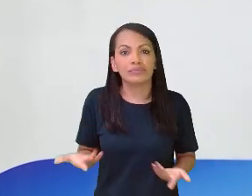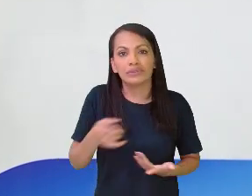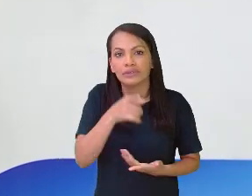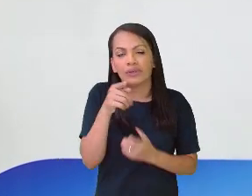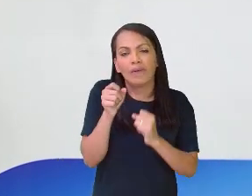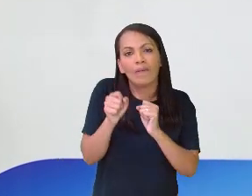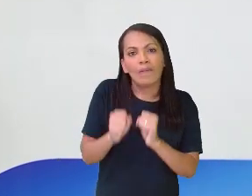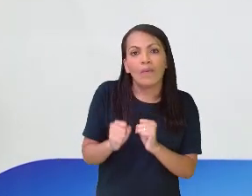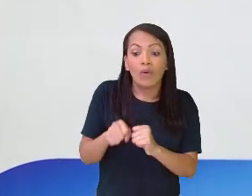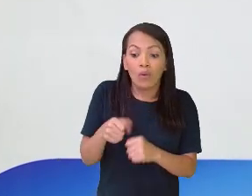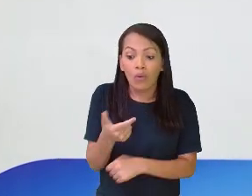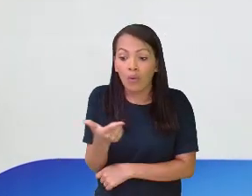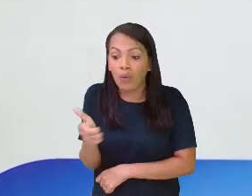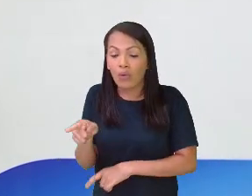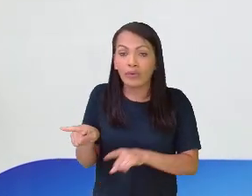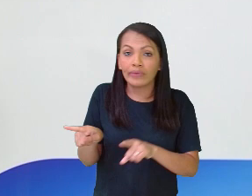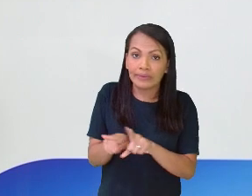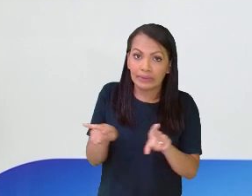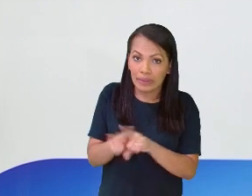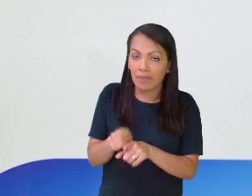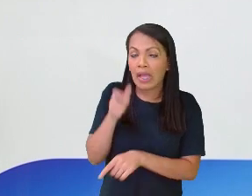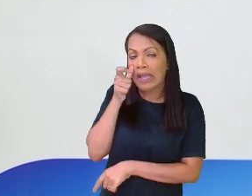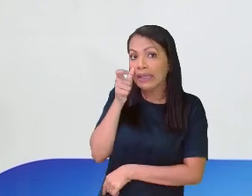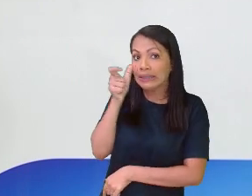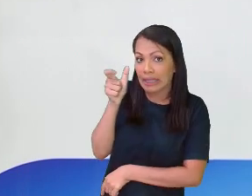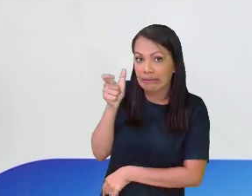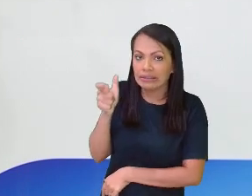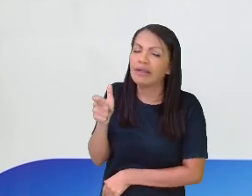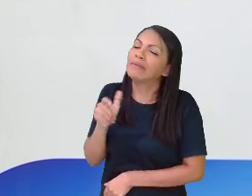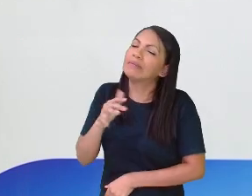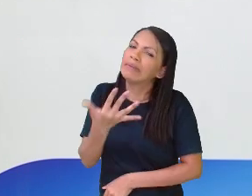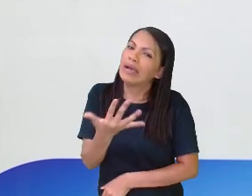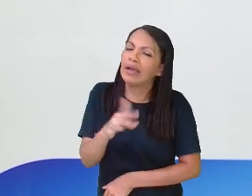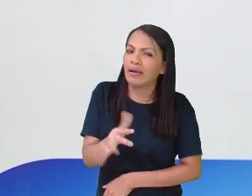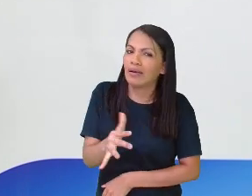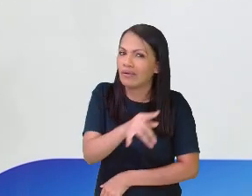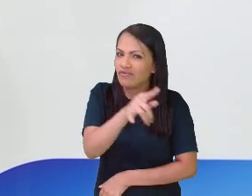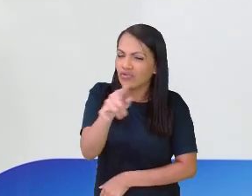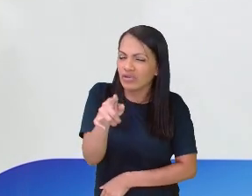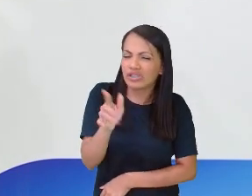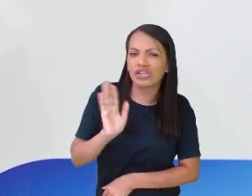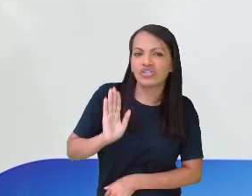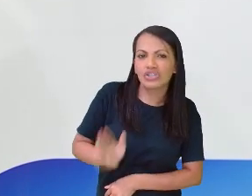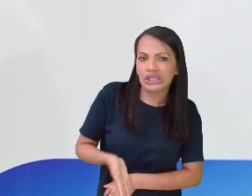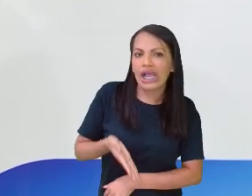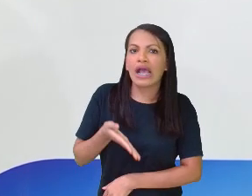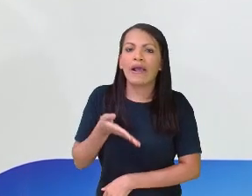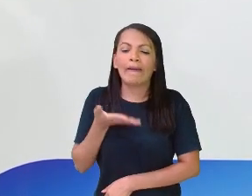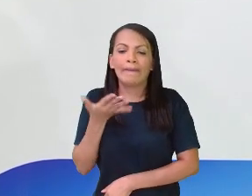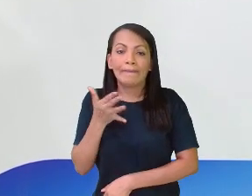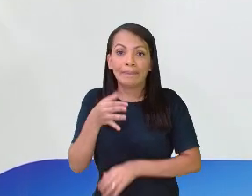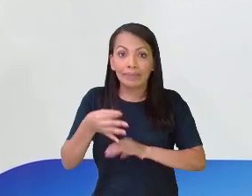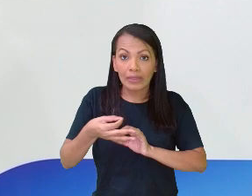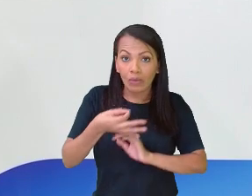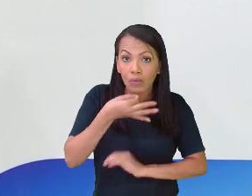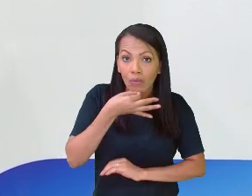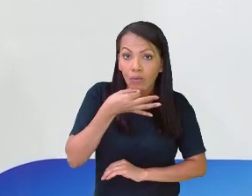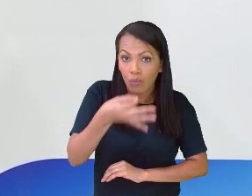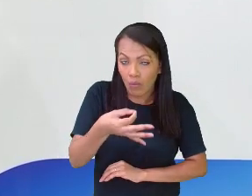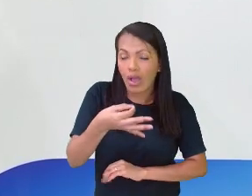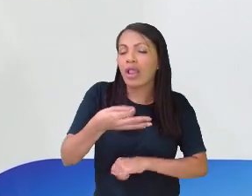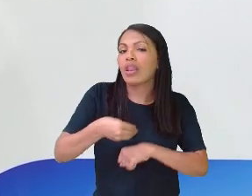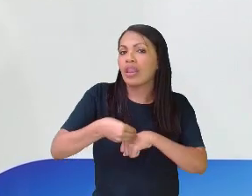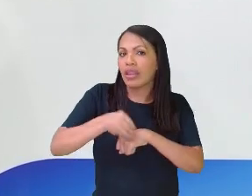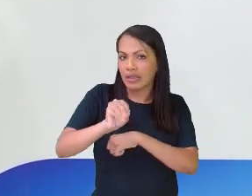e outras matérias bem interessantes, tá certo? Eu acho que mais ou menos vocês já devem ter uma dicasinha. Mas